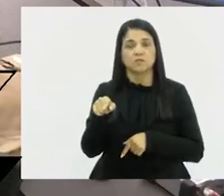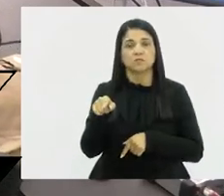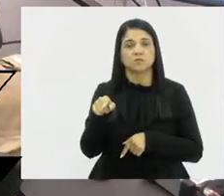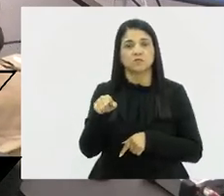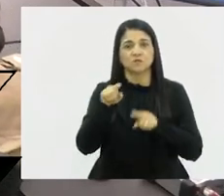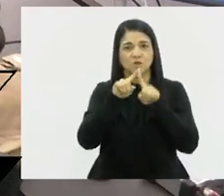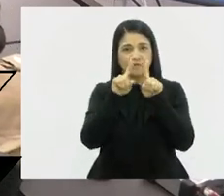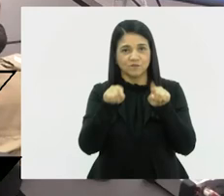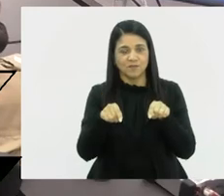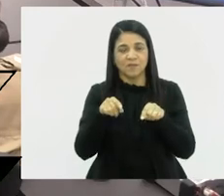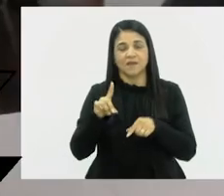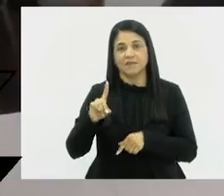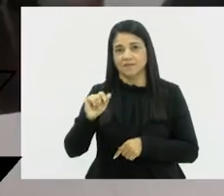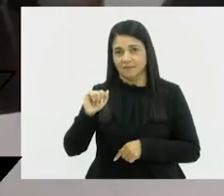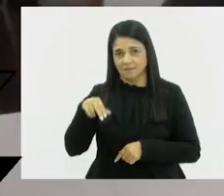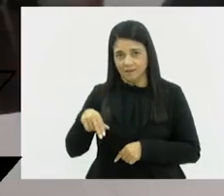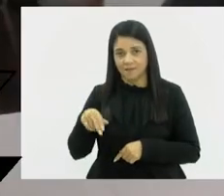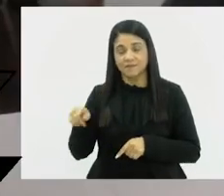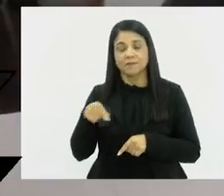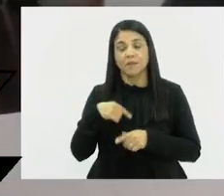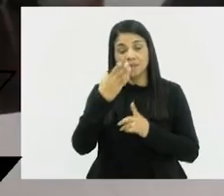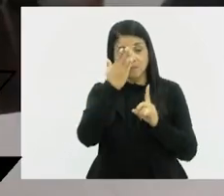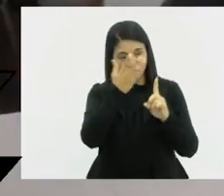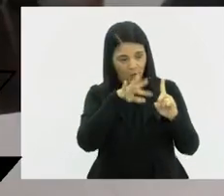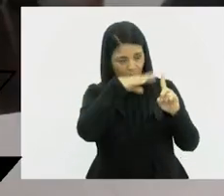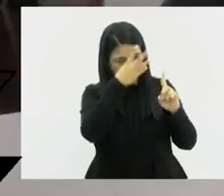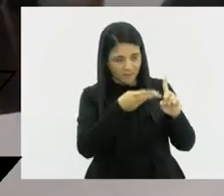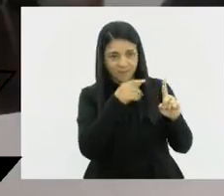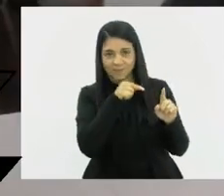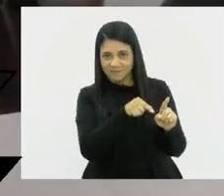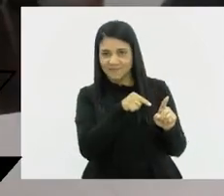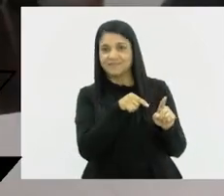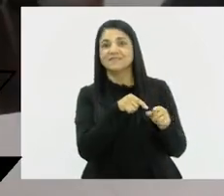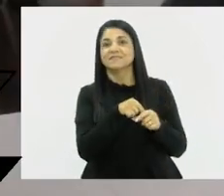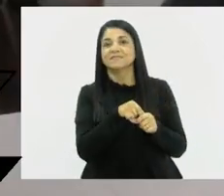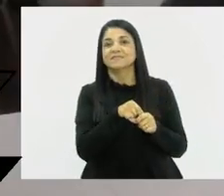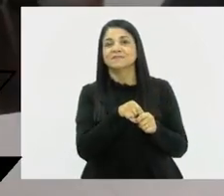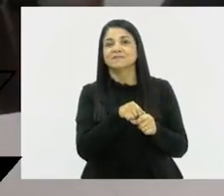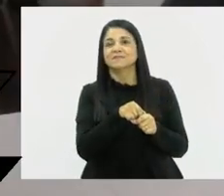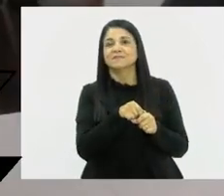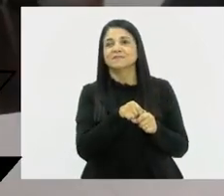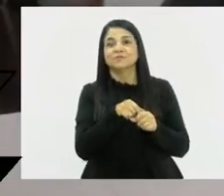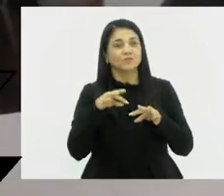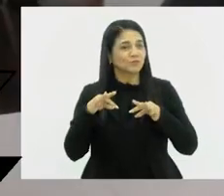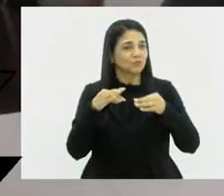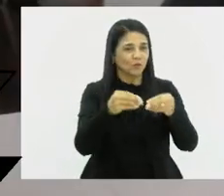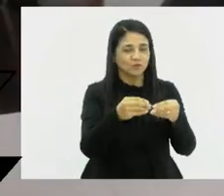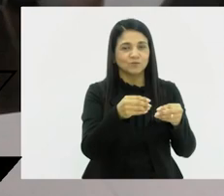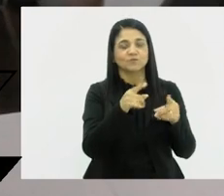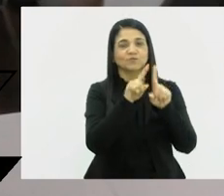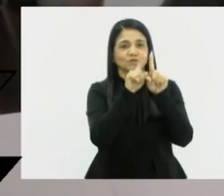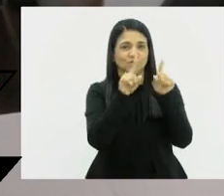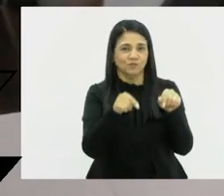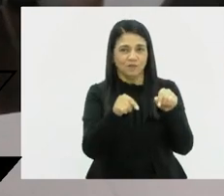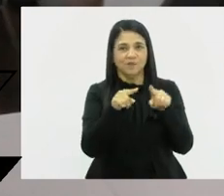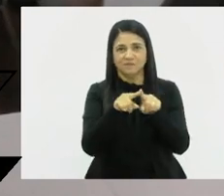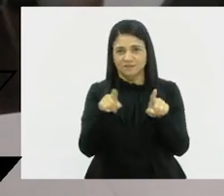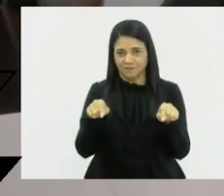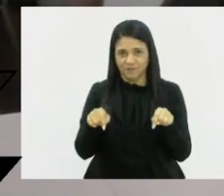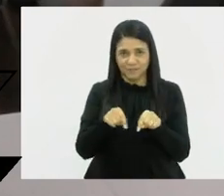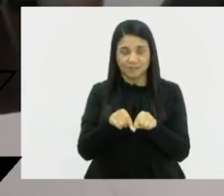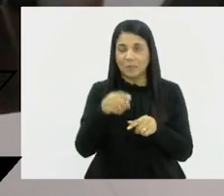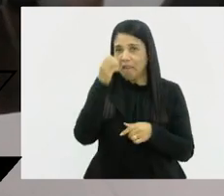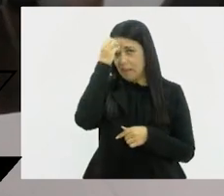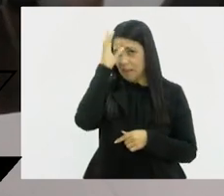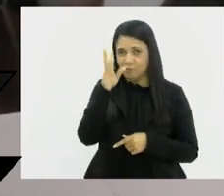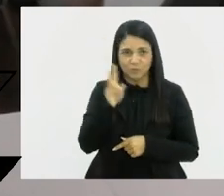Dan e homenagem. E aí faço dela uma personificação dos outros funcionários do gabinete, que eu não me lembro o